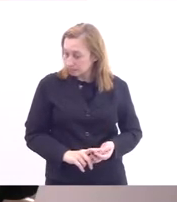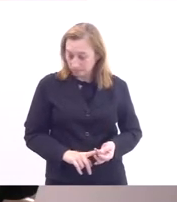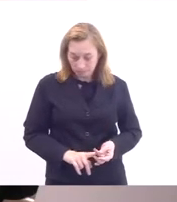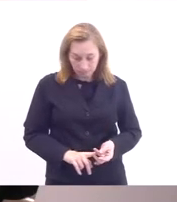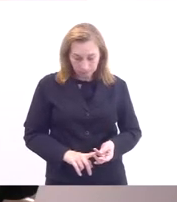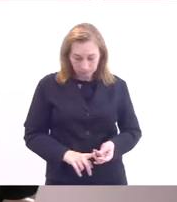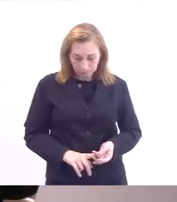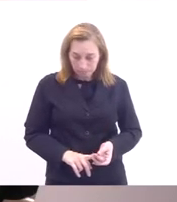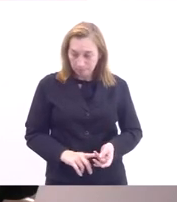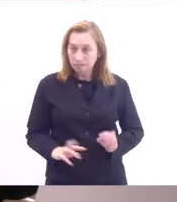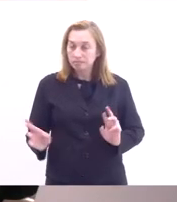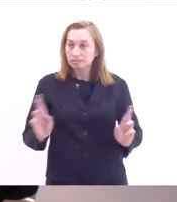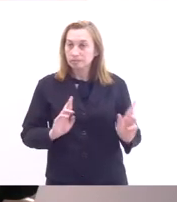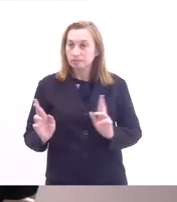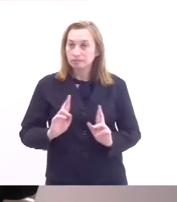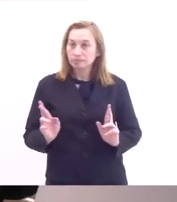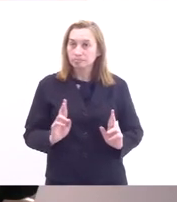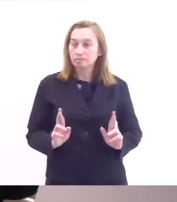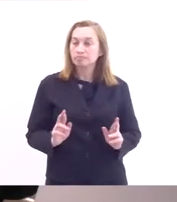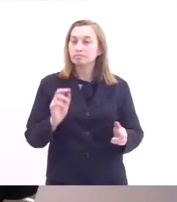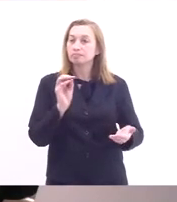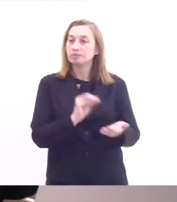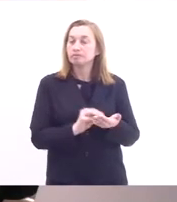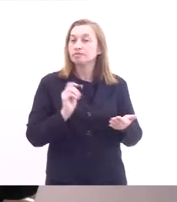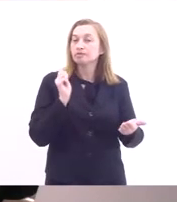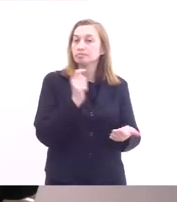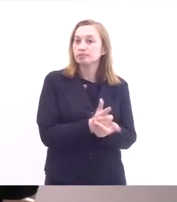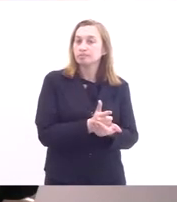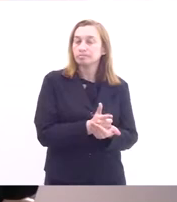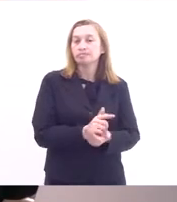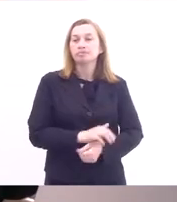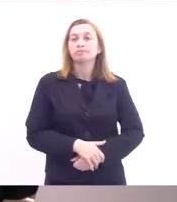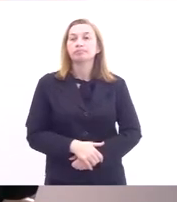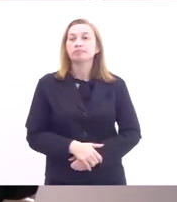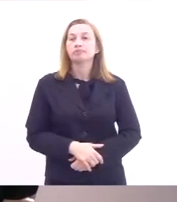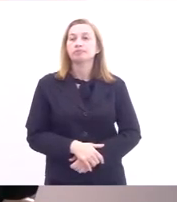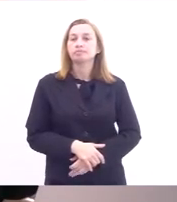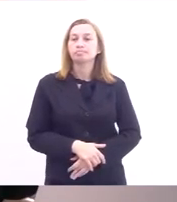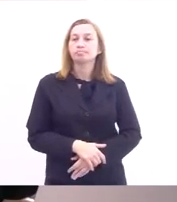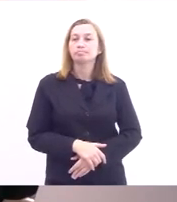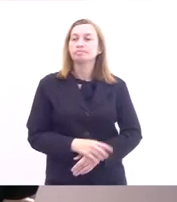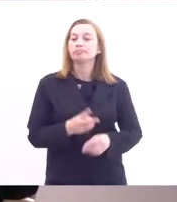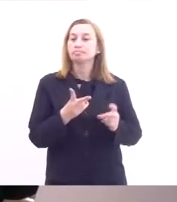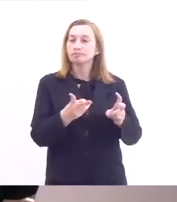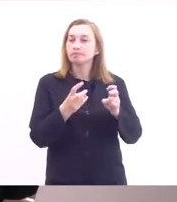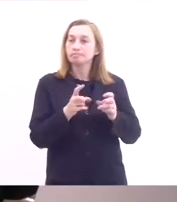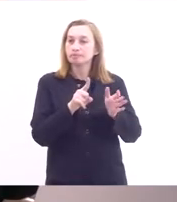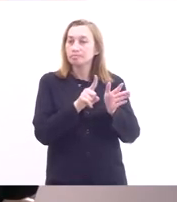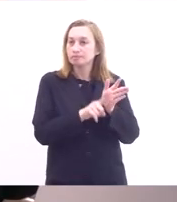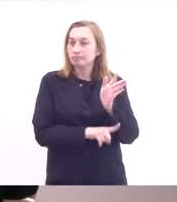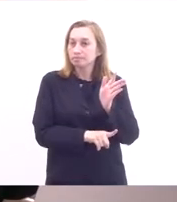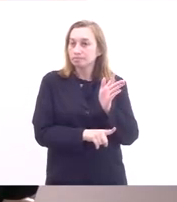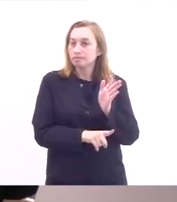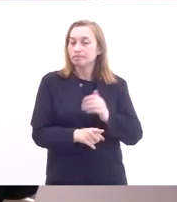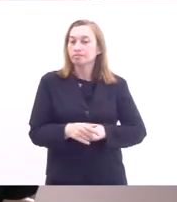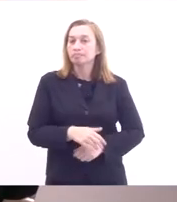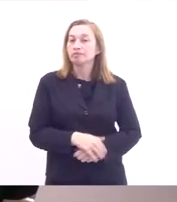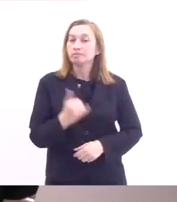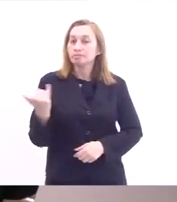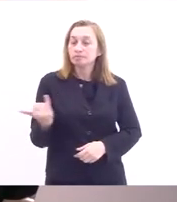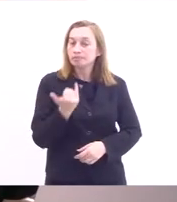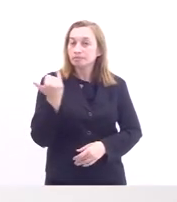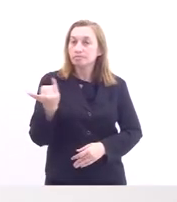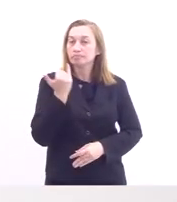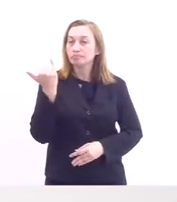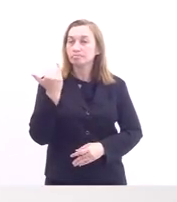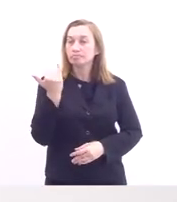Com relação ao nosso histórico de restos a pagar, a gente observa uma redução importante